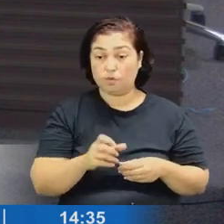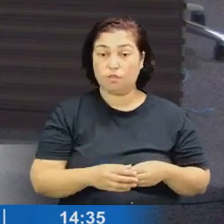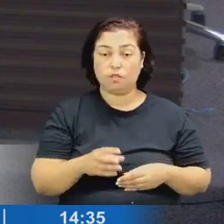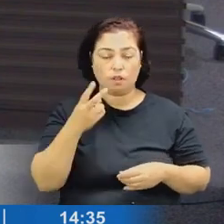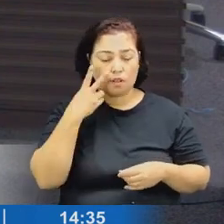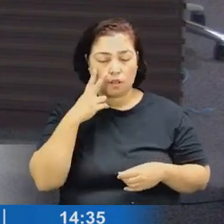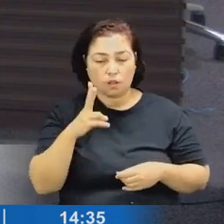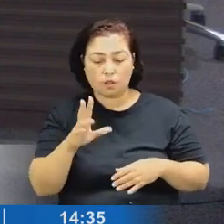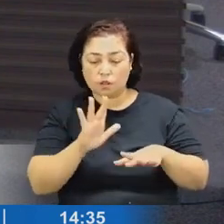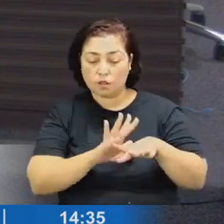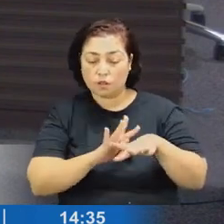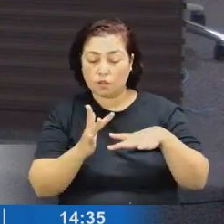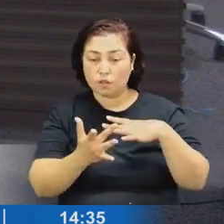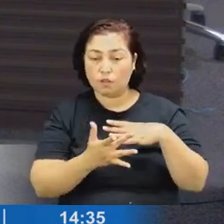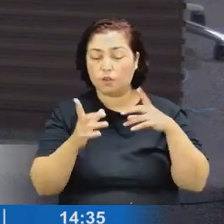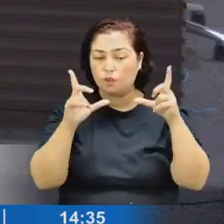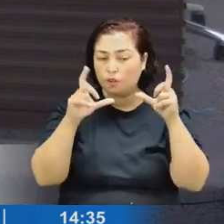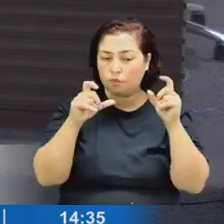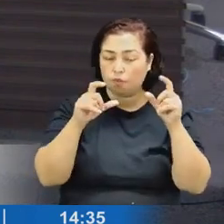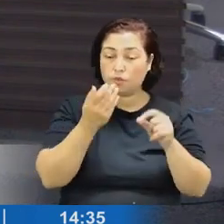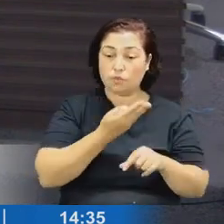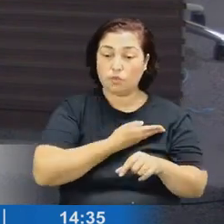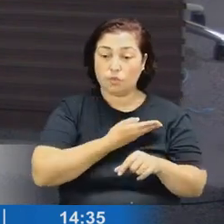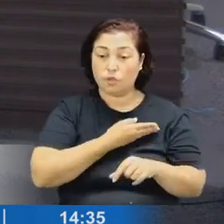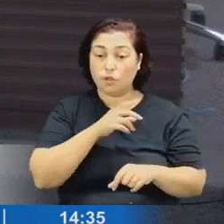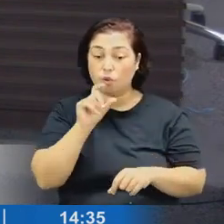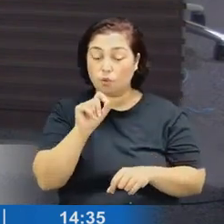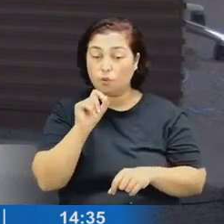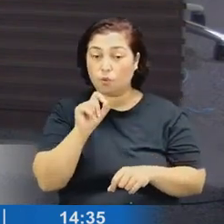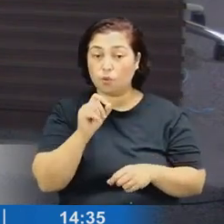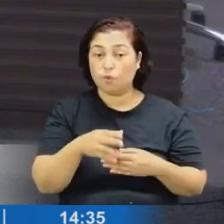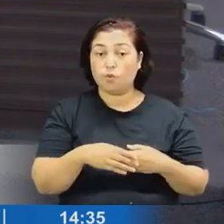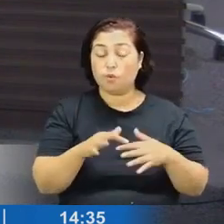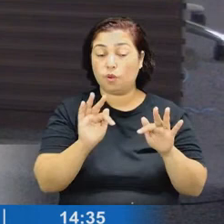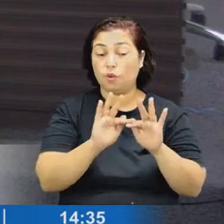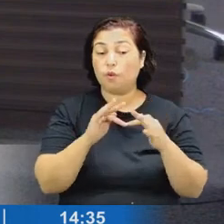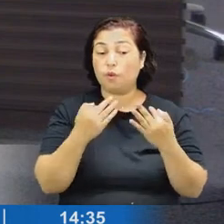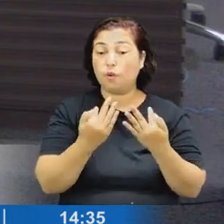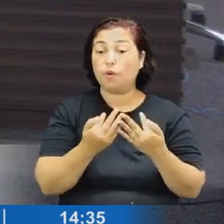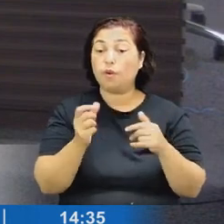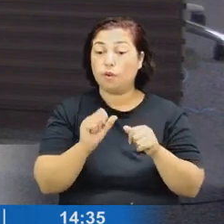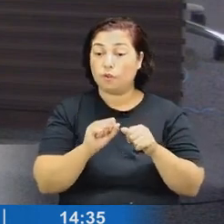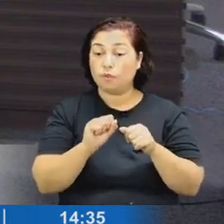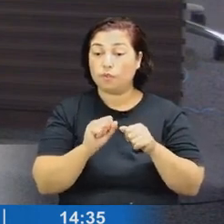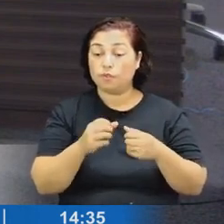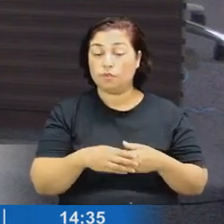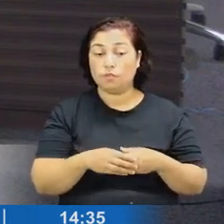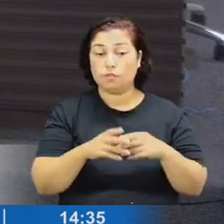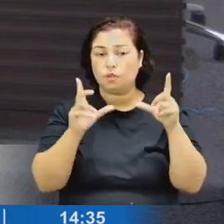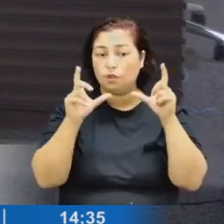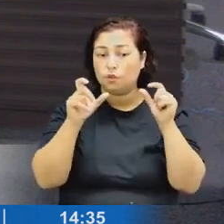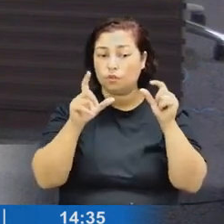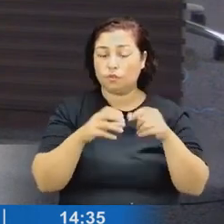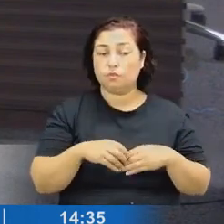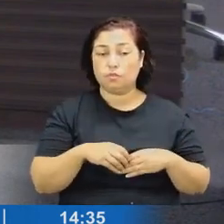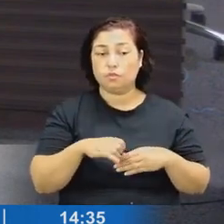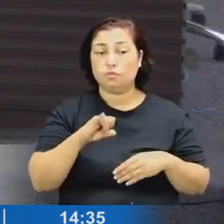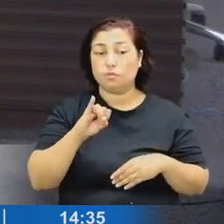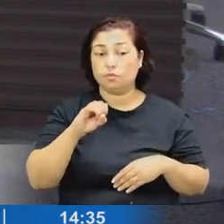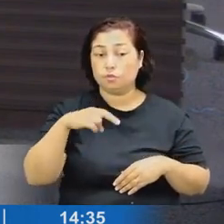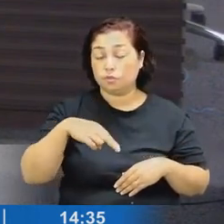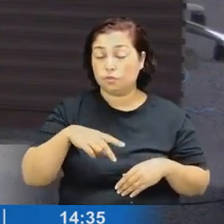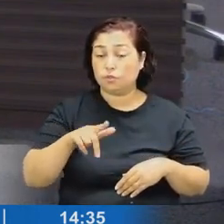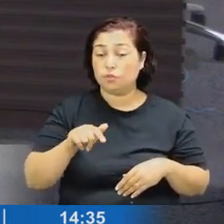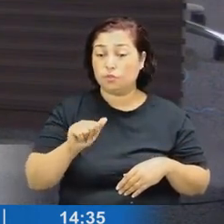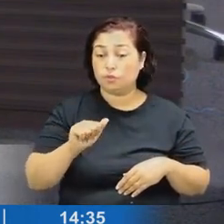vai na rede social para ver a foto do amigo né para ver o que que a família tá fazendo para ver foto do influência né E quando